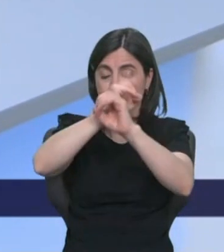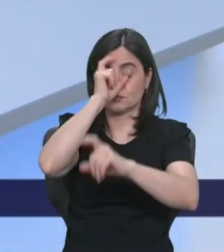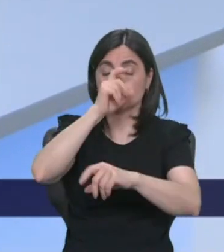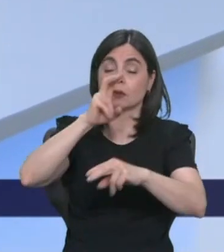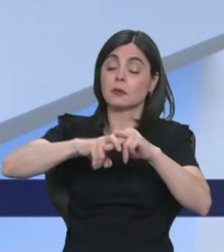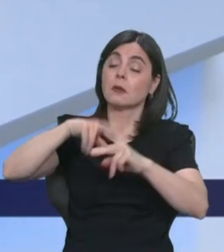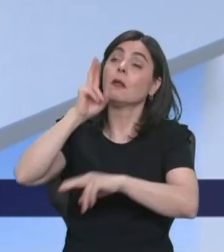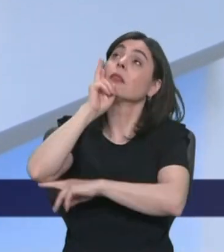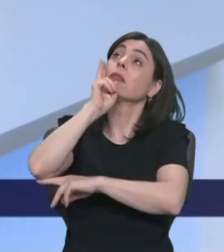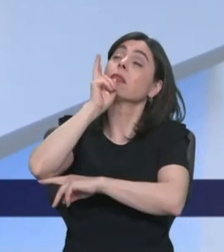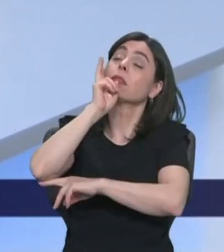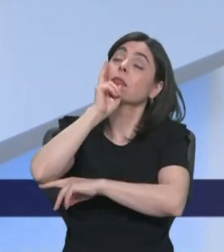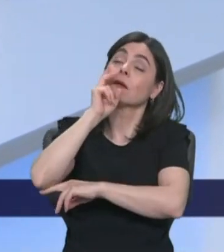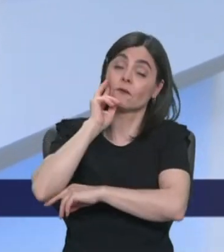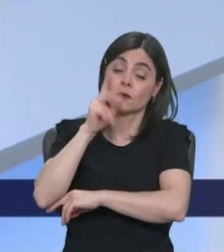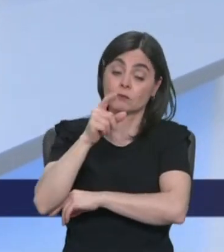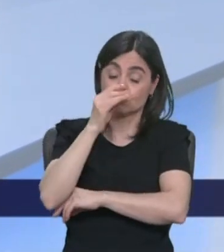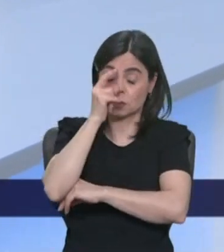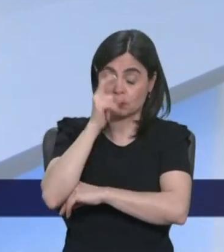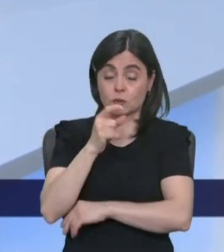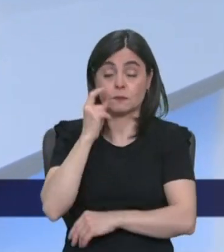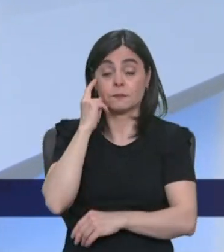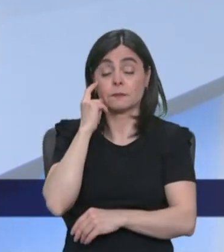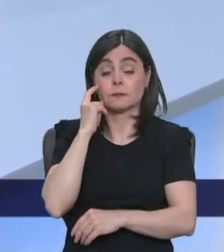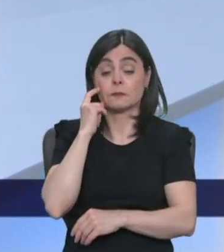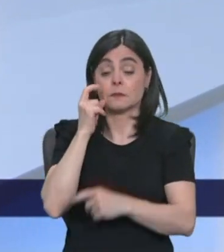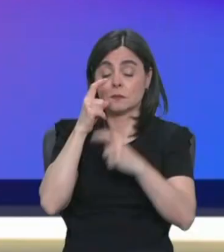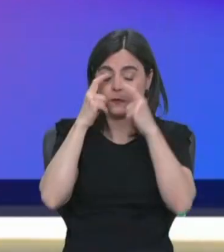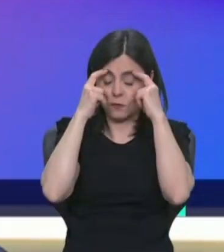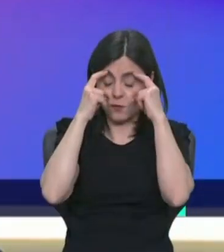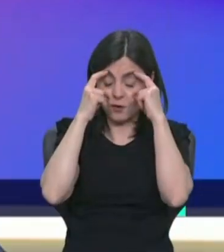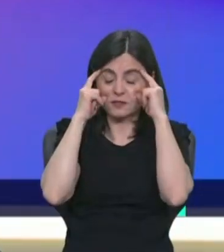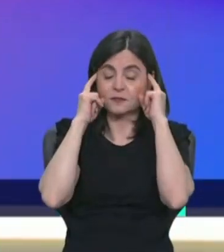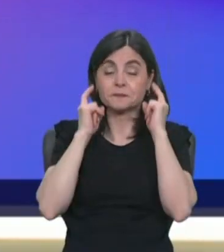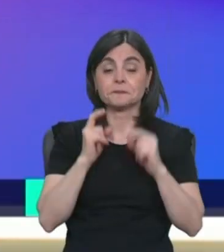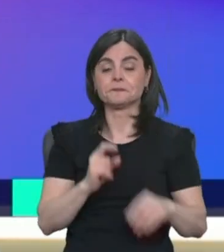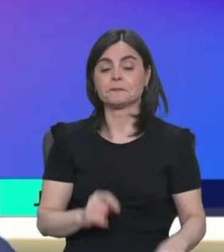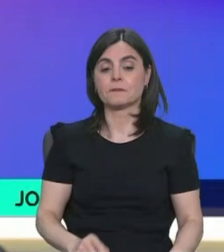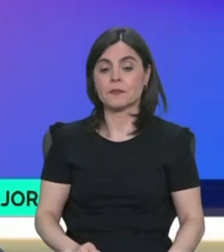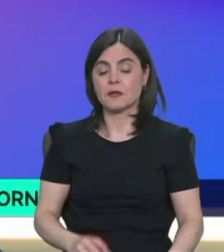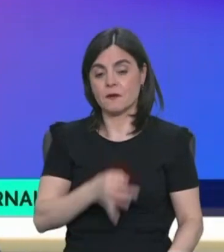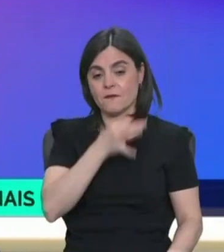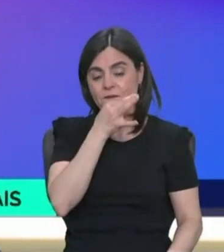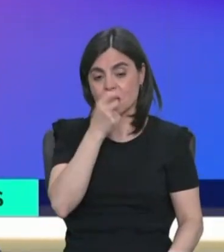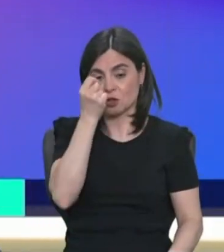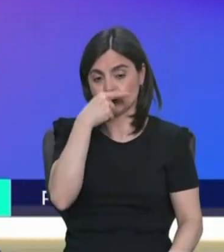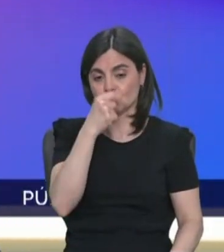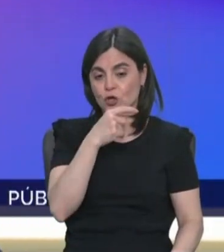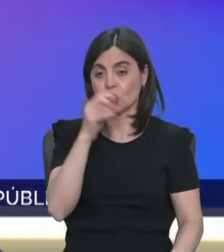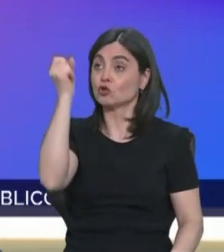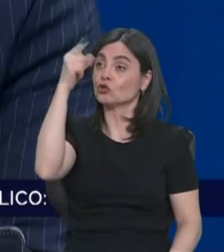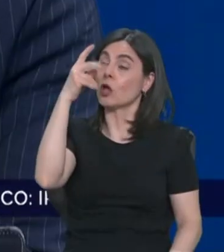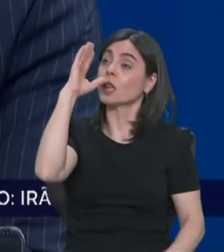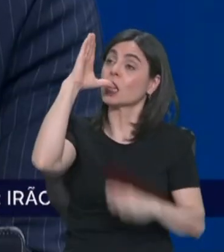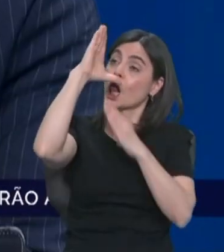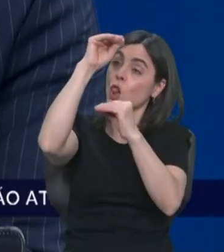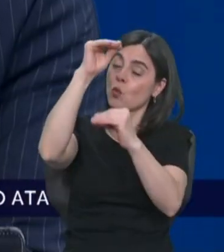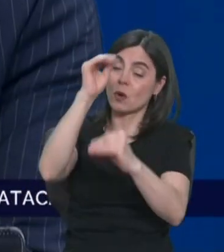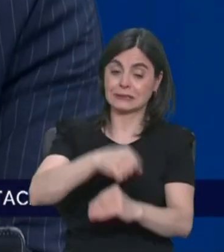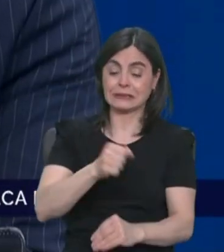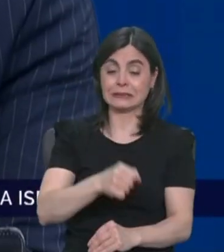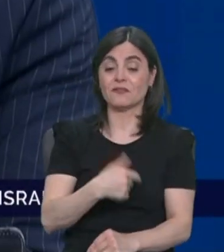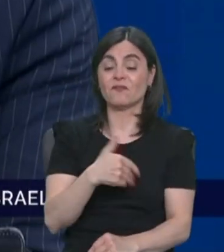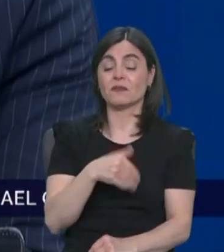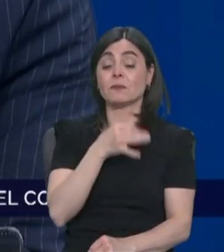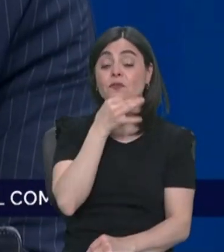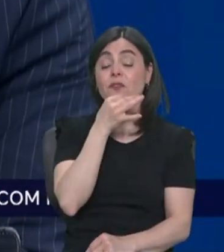olhar para o céu, com os seus óculos colocados, vamos falar de histórias do Sol e da Lua. Sim, vamos ter